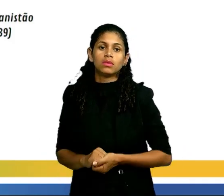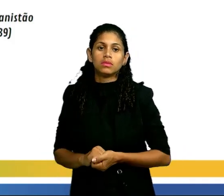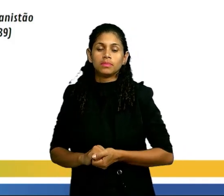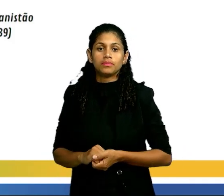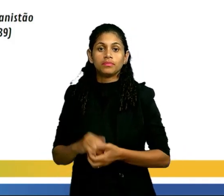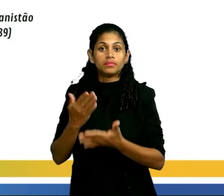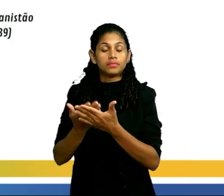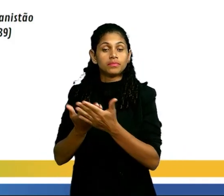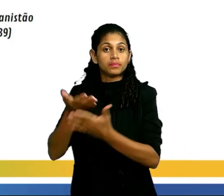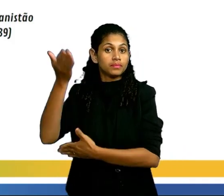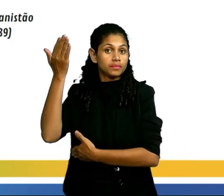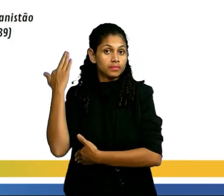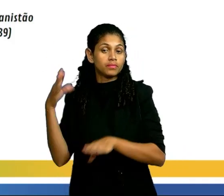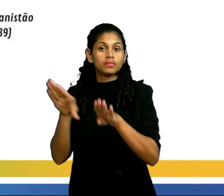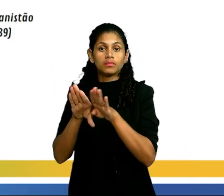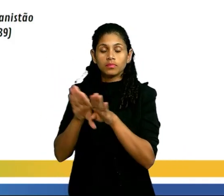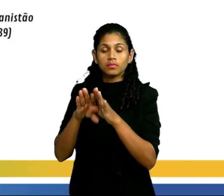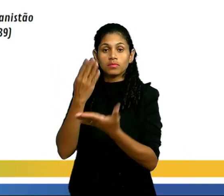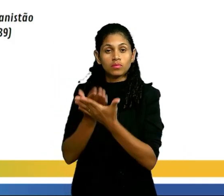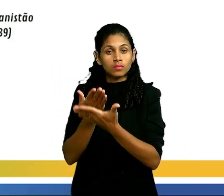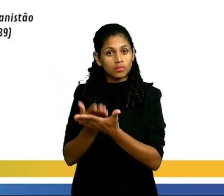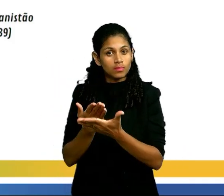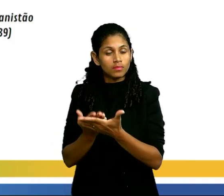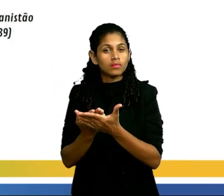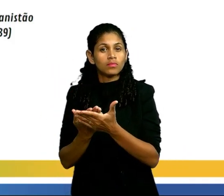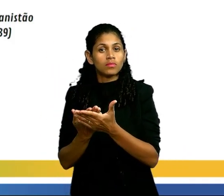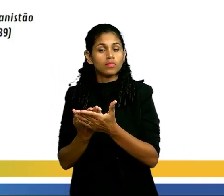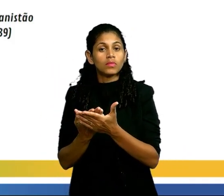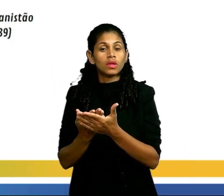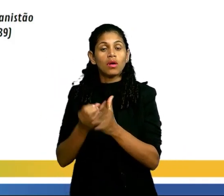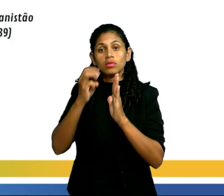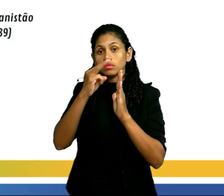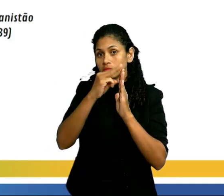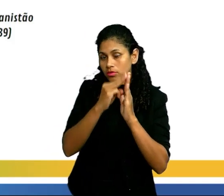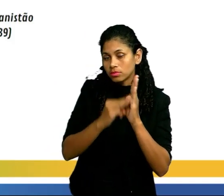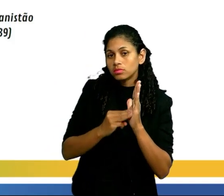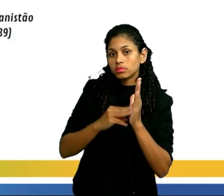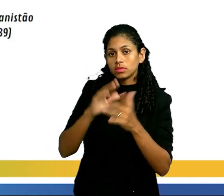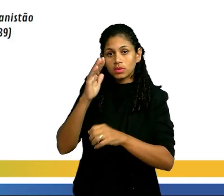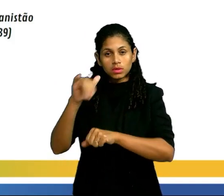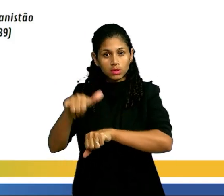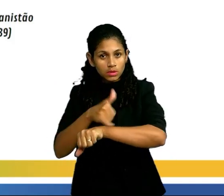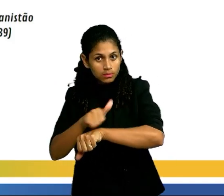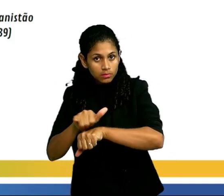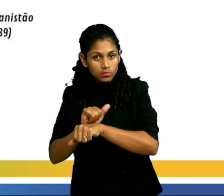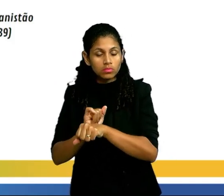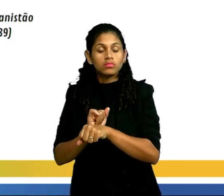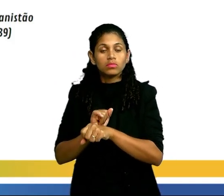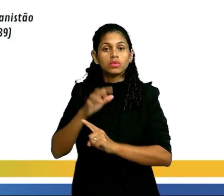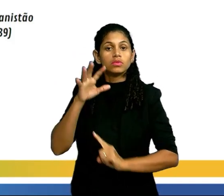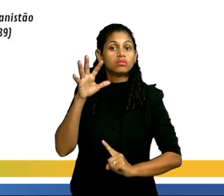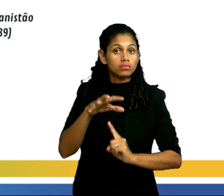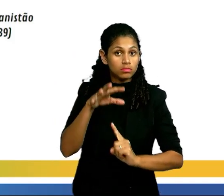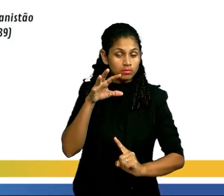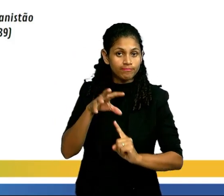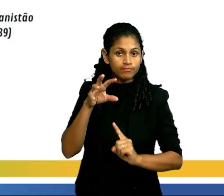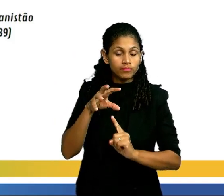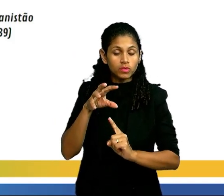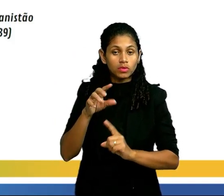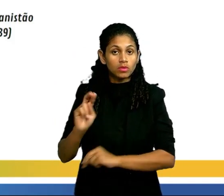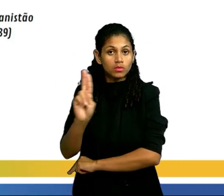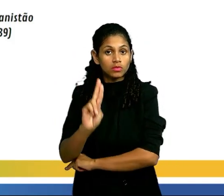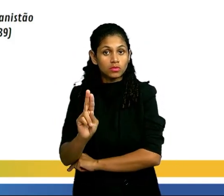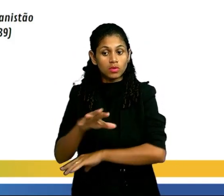aula passada, nós também estudamos os métodos e as estratégias de influência utilizada pelos dois